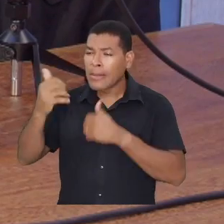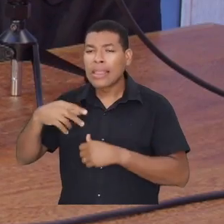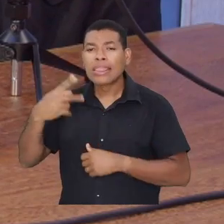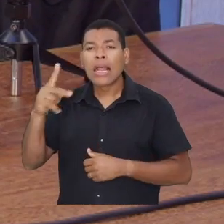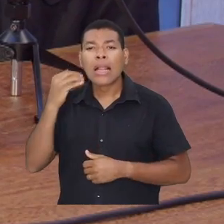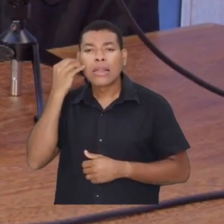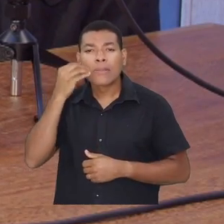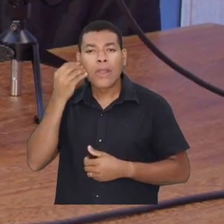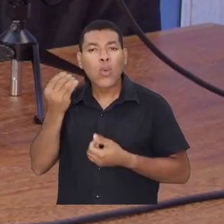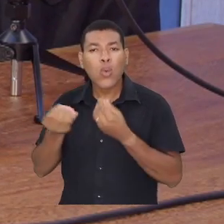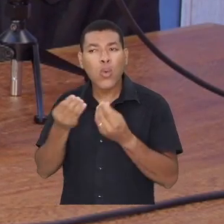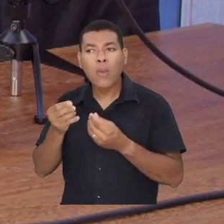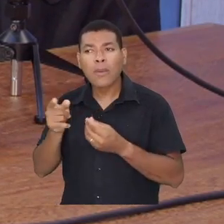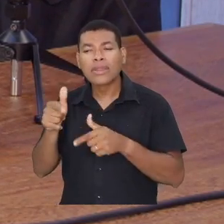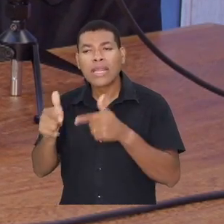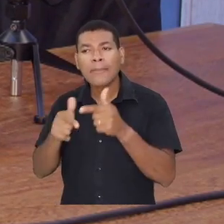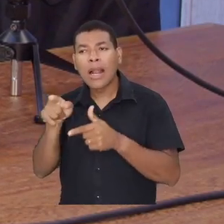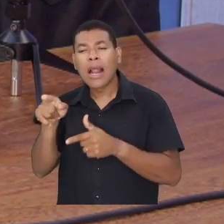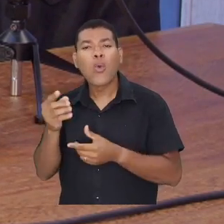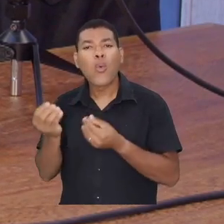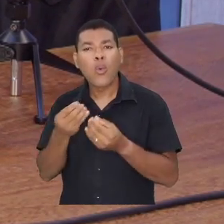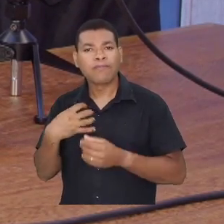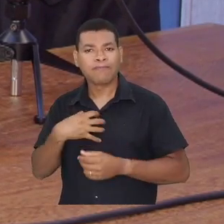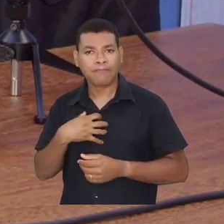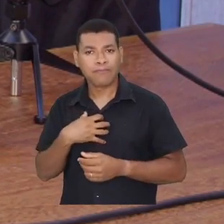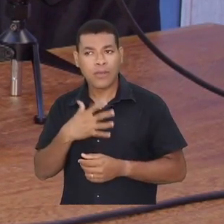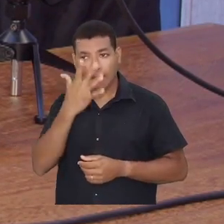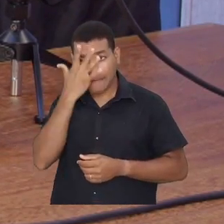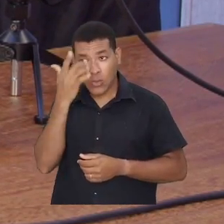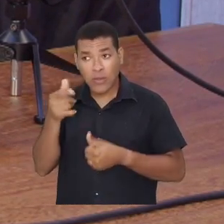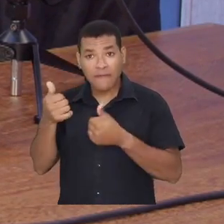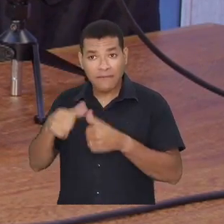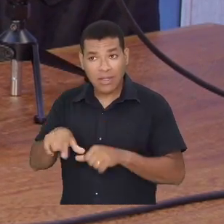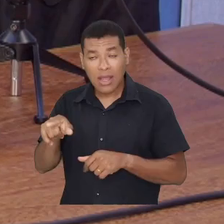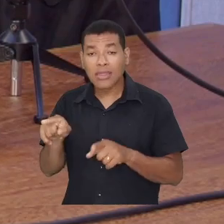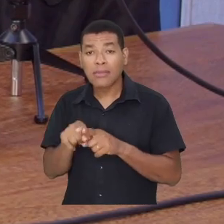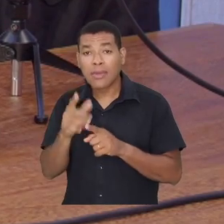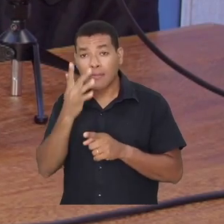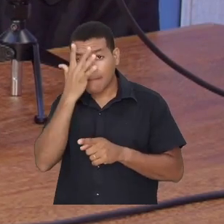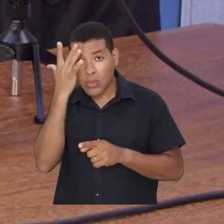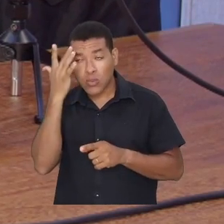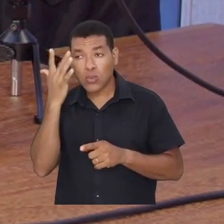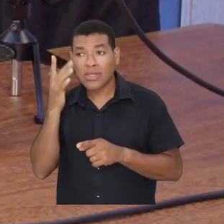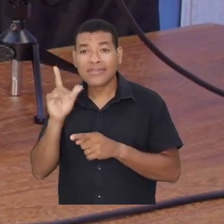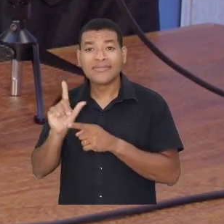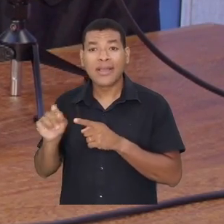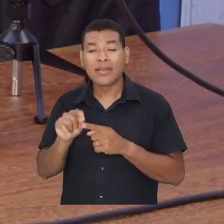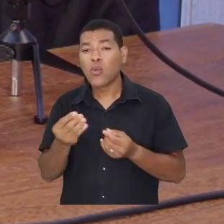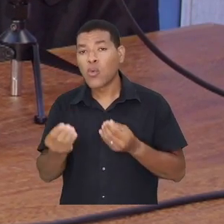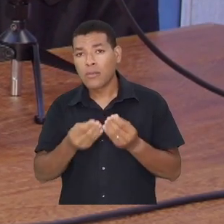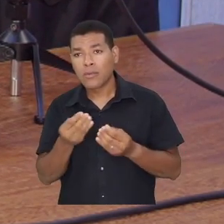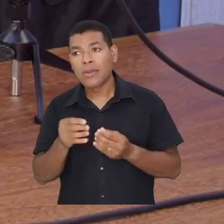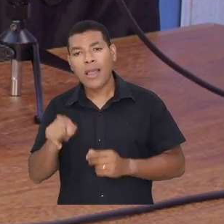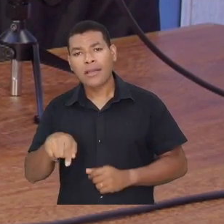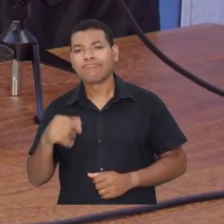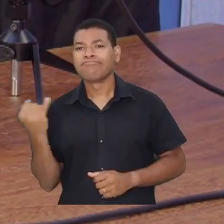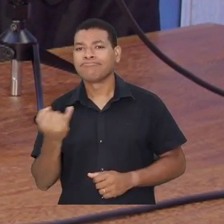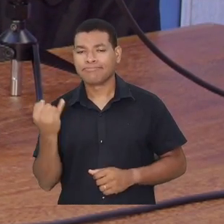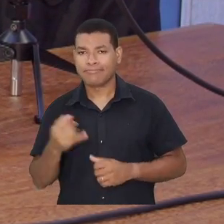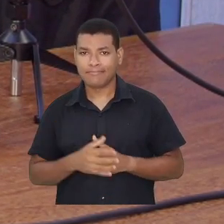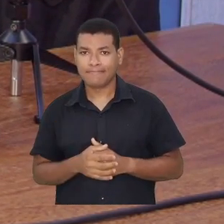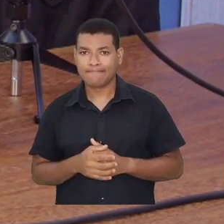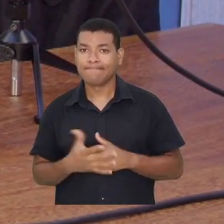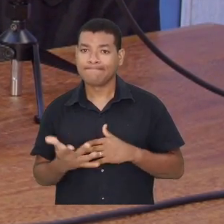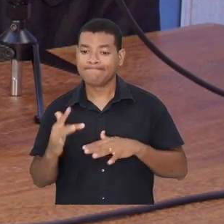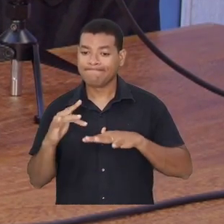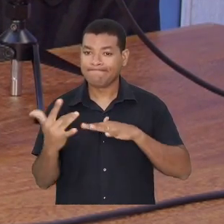sobre aquela empresa, como que é trabalhar lá, as pessoas que estão lá e as pessoas que já saíram, né, isso é muito importante. Então,